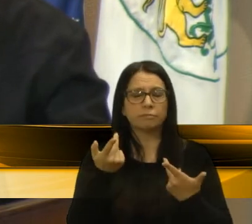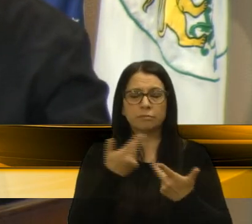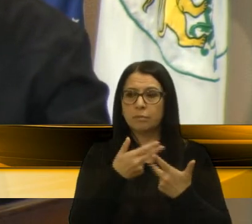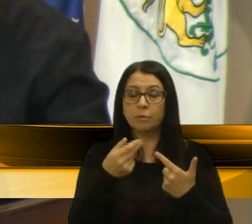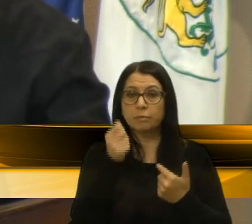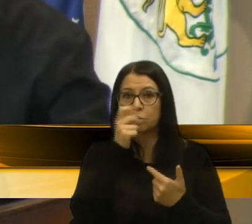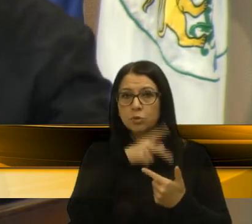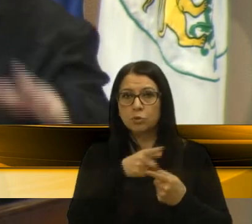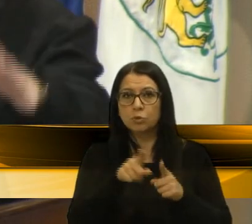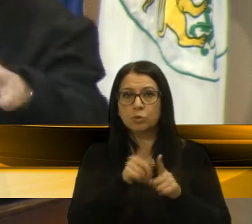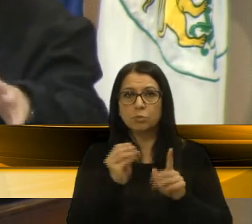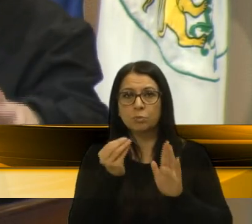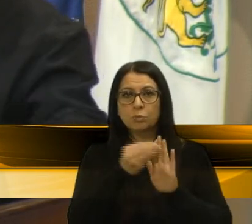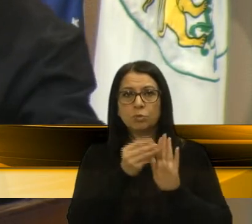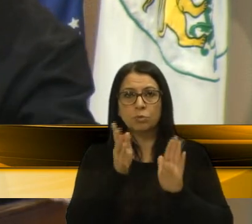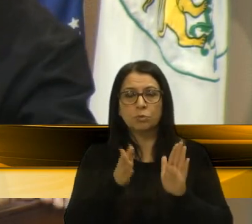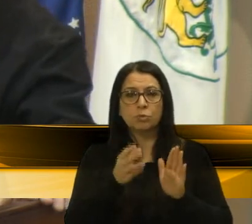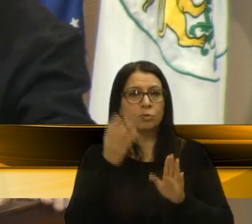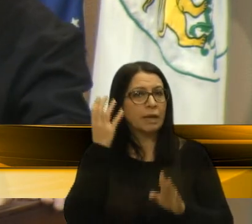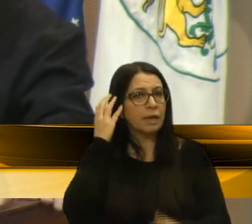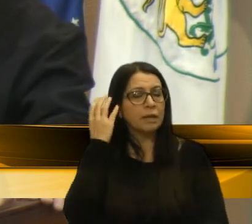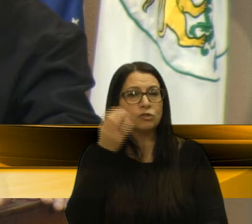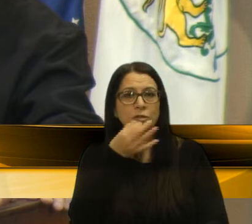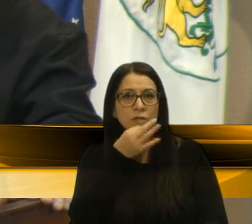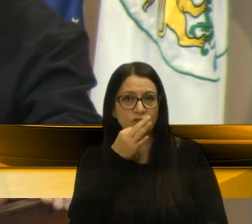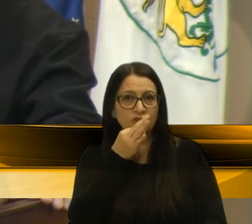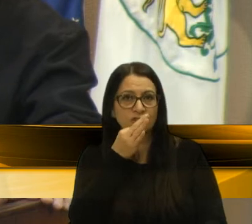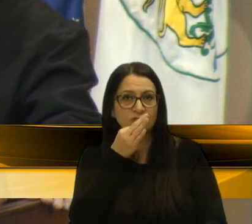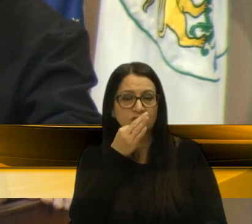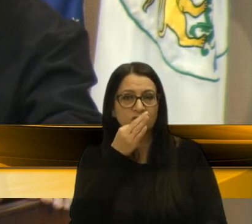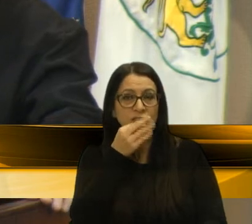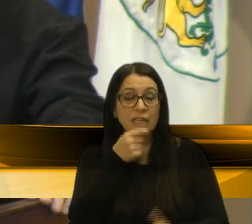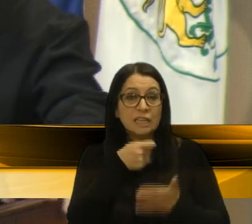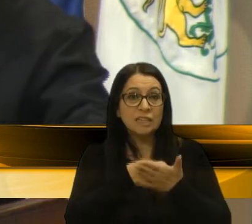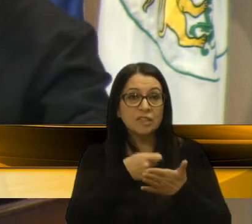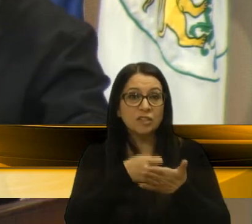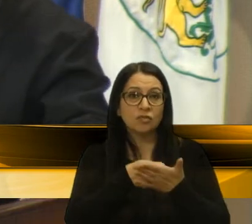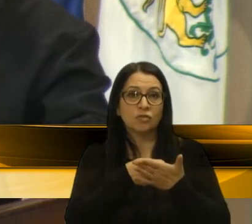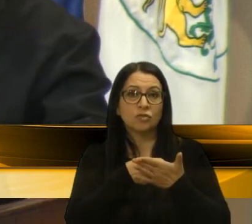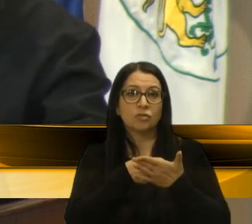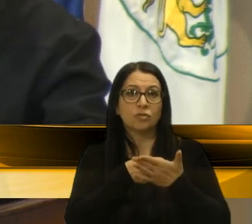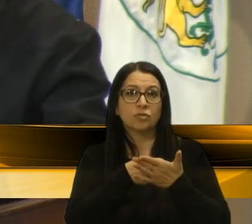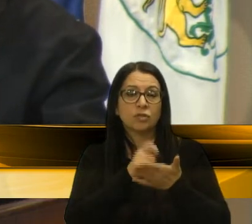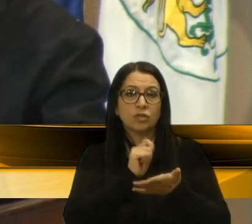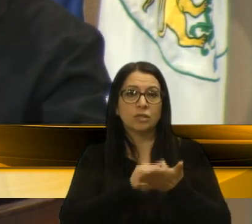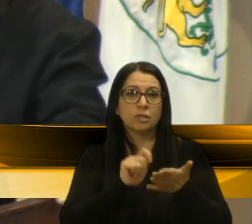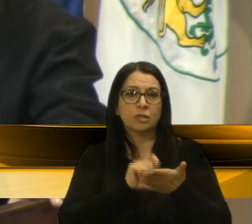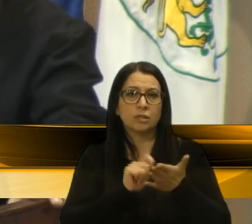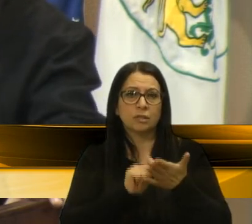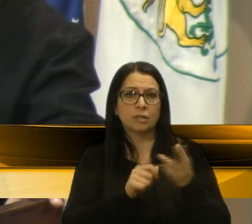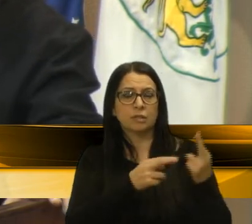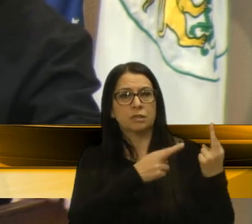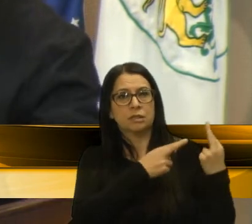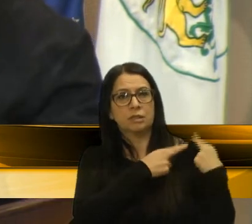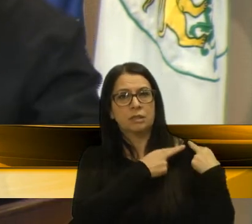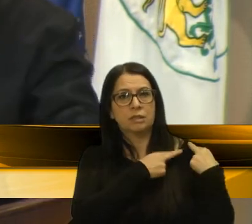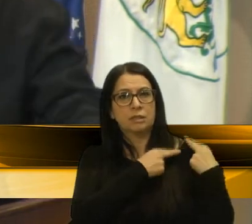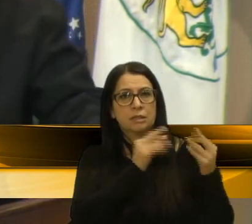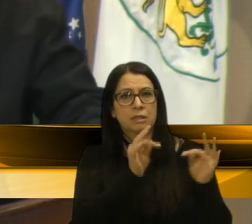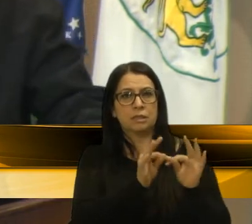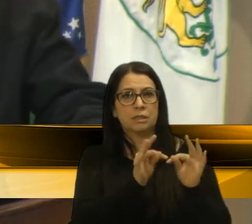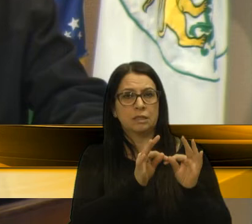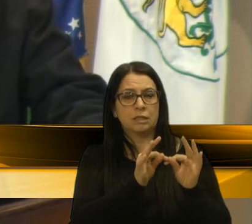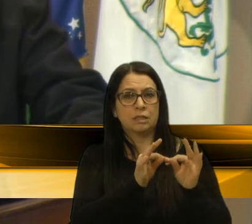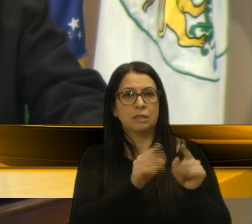grande quanto o colocado hoje na Rádio Caxias, da exigência de anotação de responsabilidade técnica